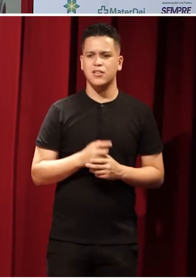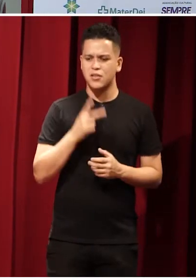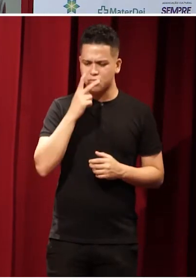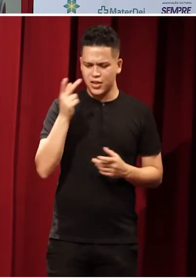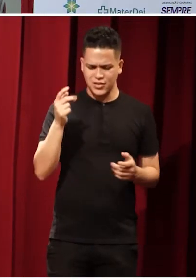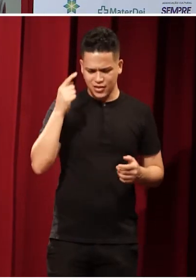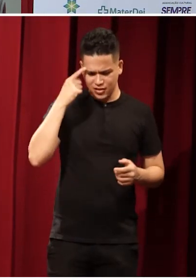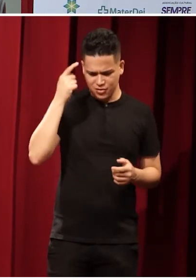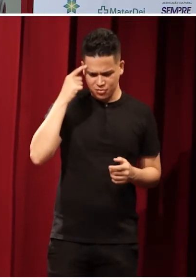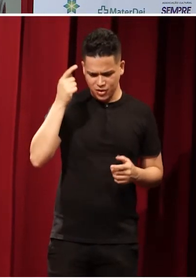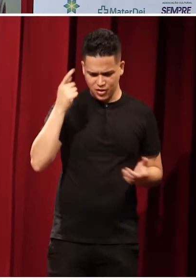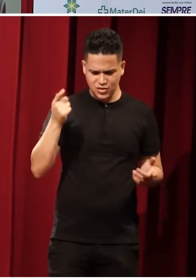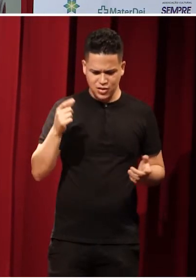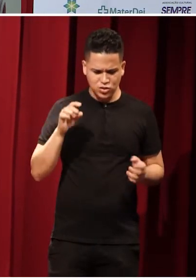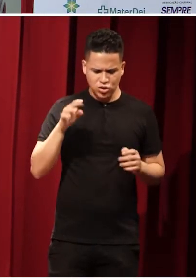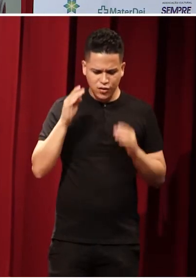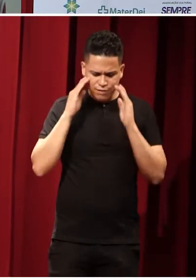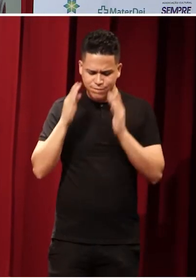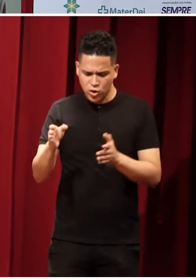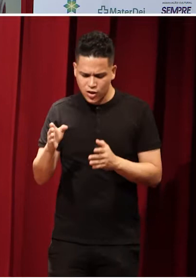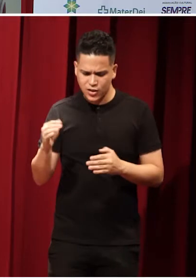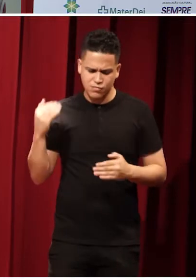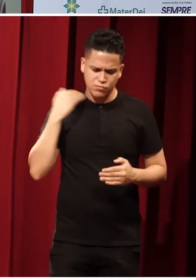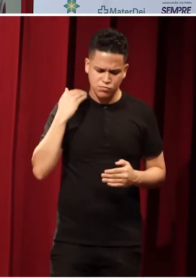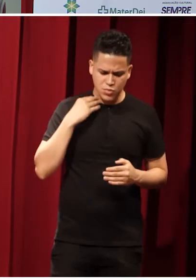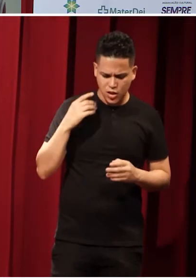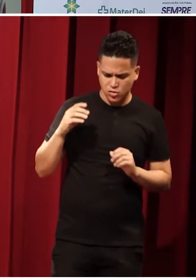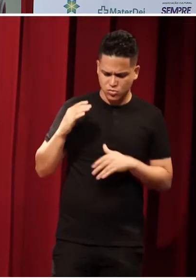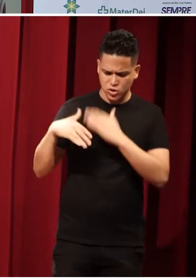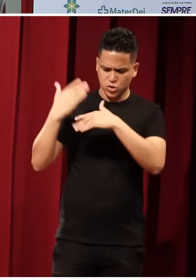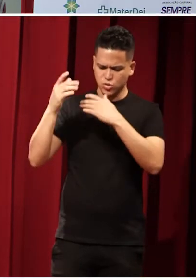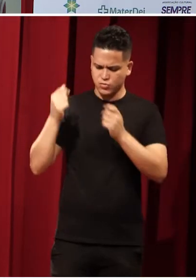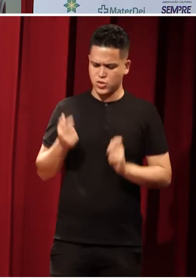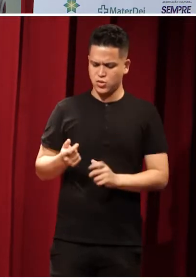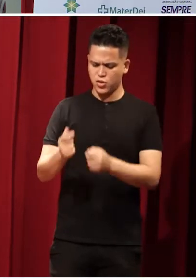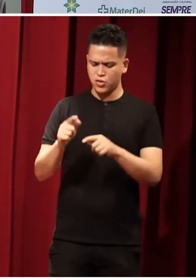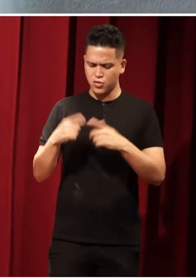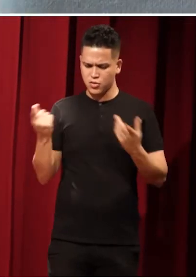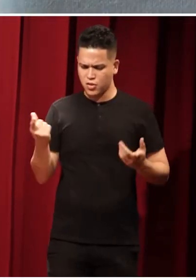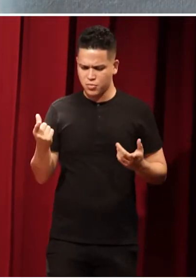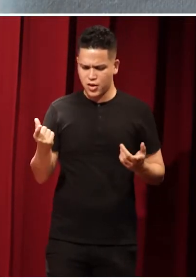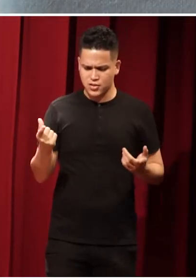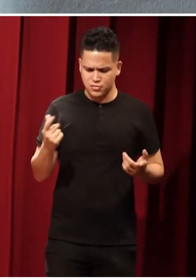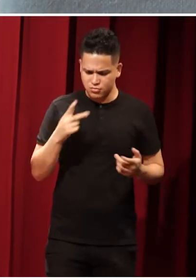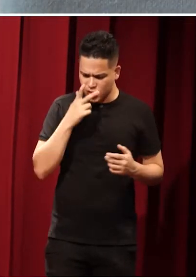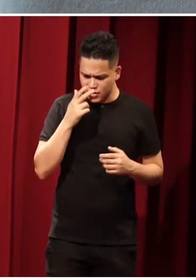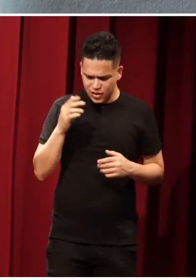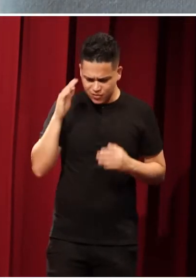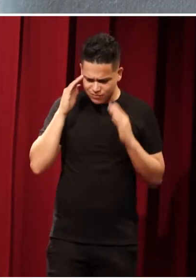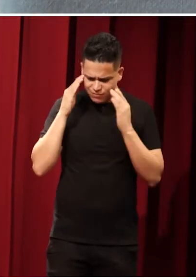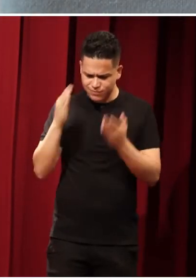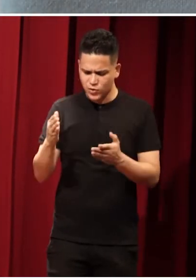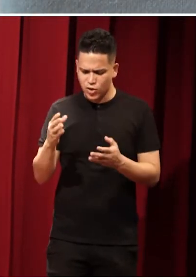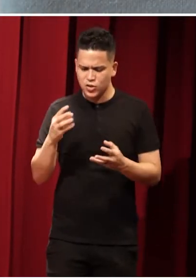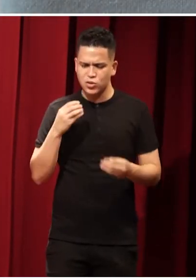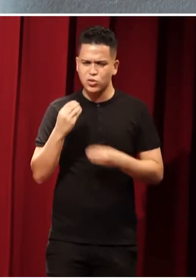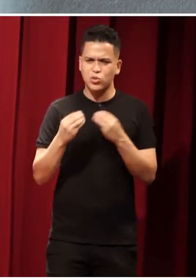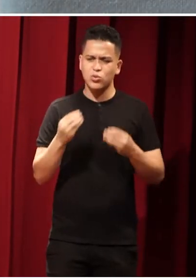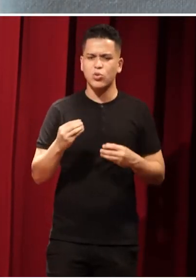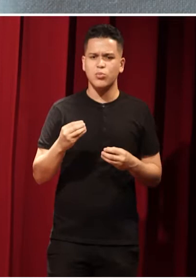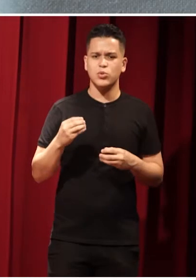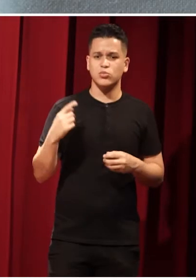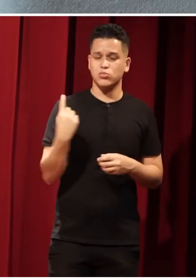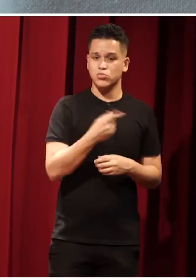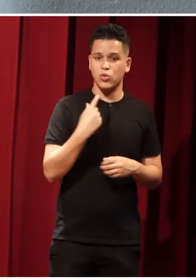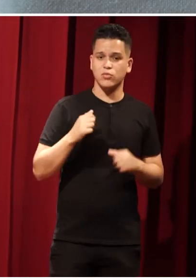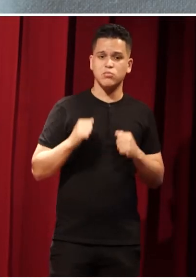Central e não em pensar nos recursos materiais do qual a economia... Uma mulher observa atentamente. Depende. Quer dizer, é